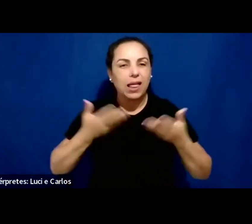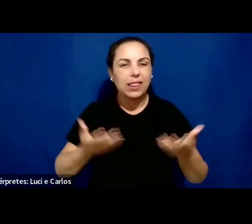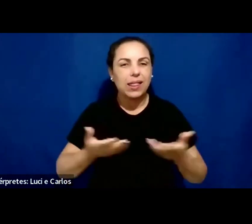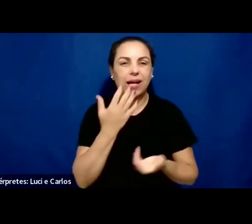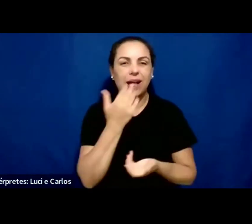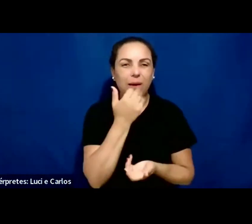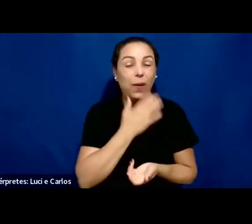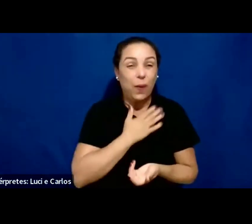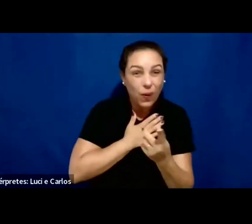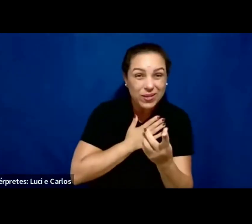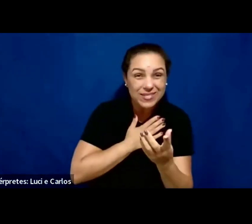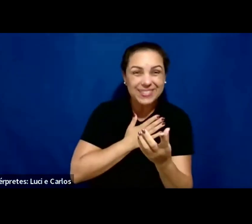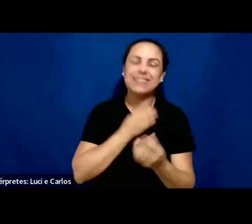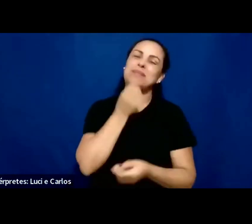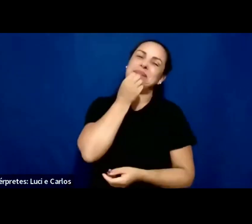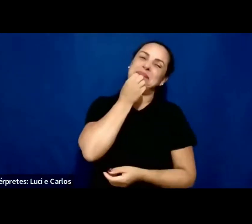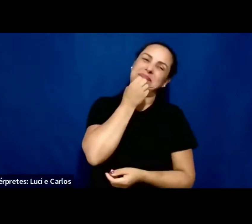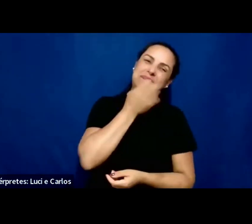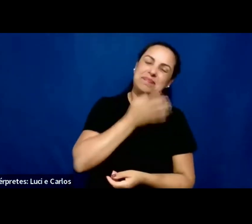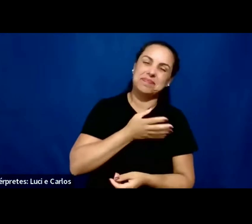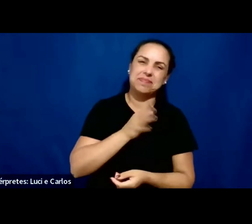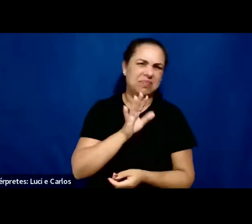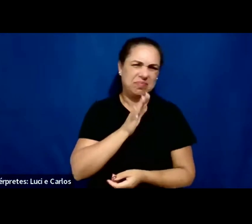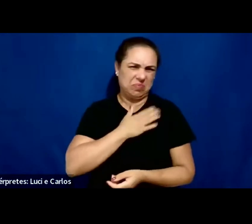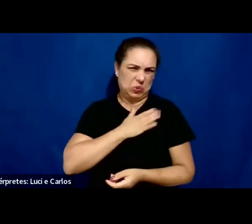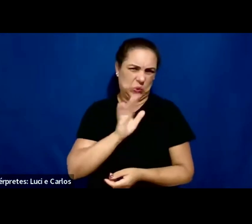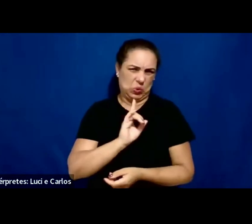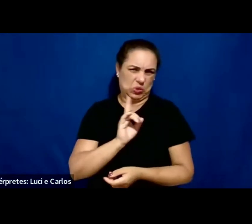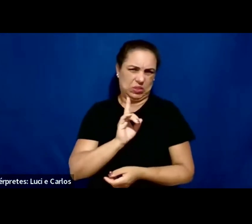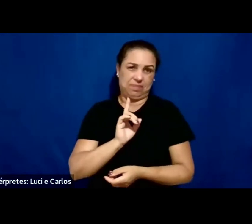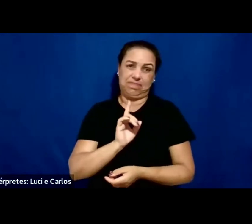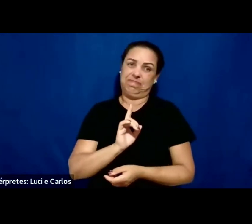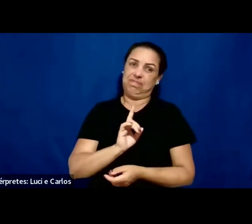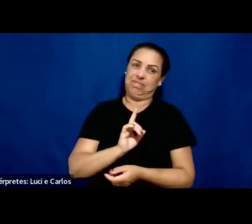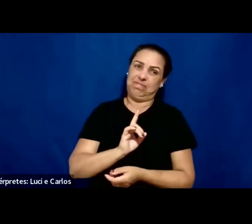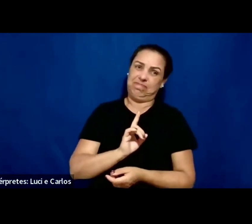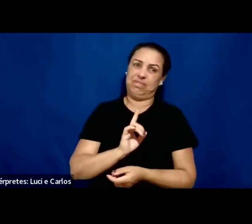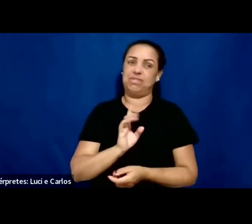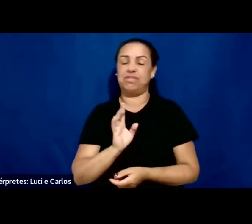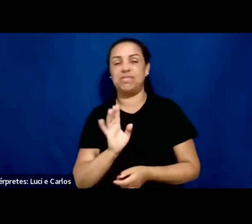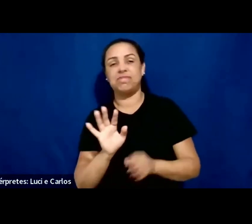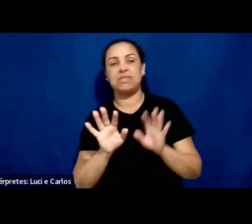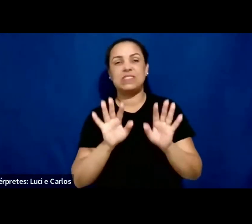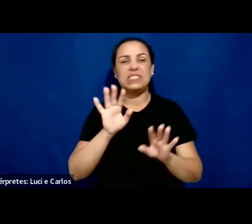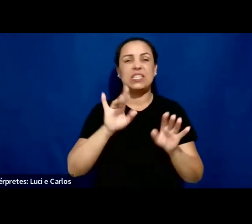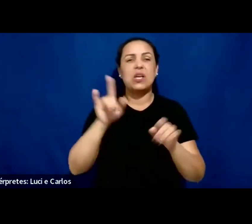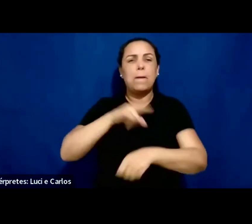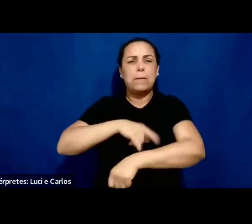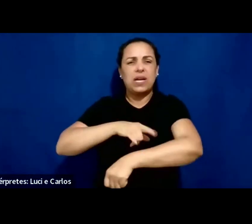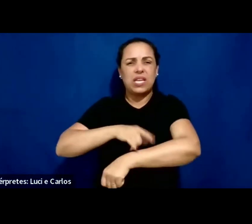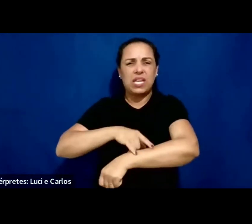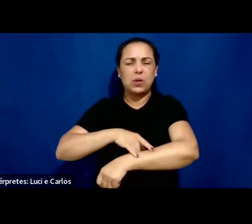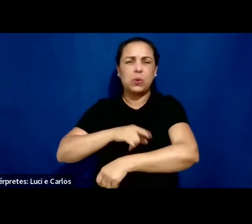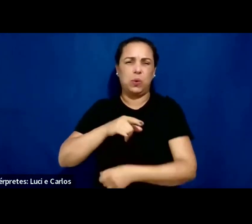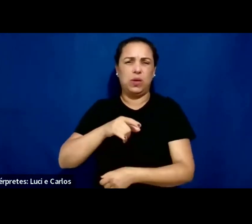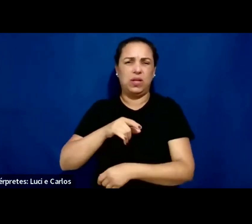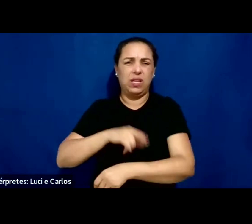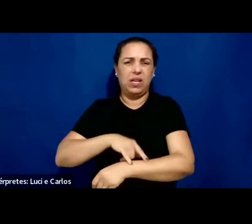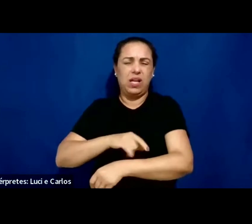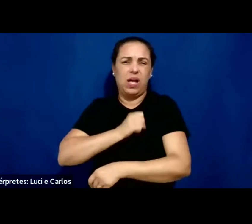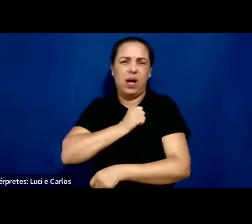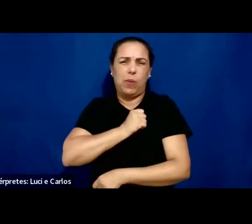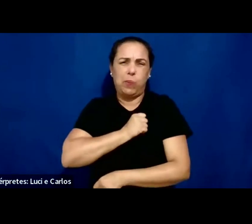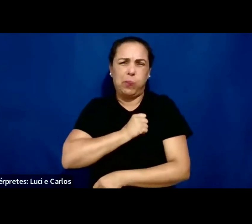você fica 3, 4, 5, 10, 15, 20 dias sem fazer o número 2, né? Se você já passou